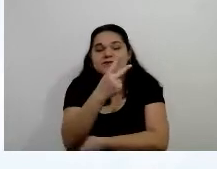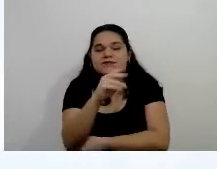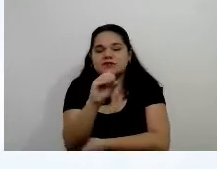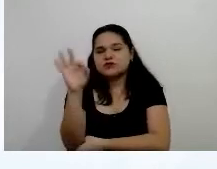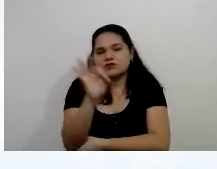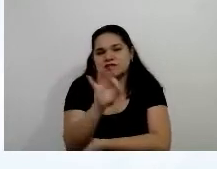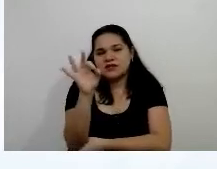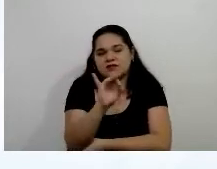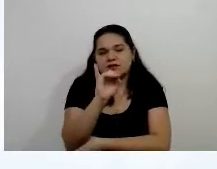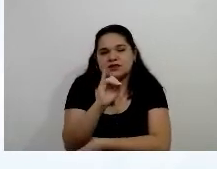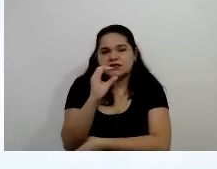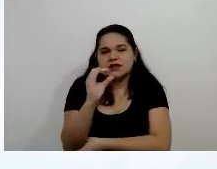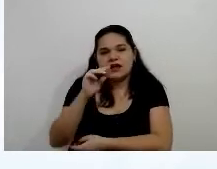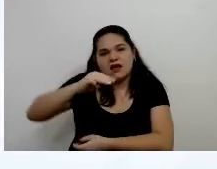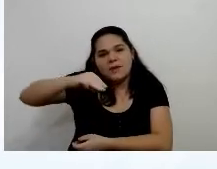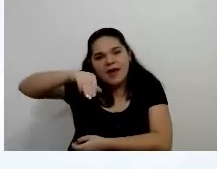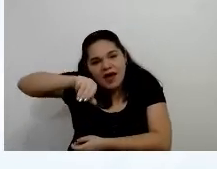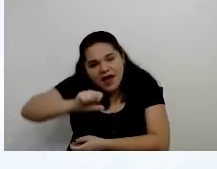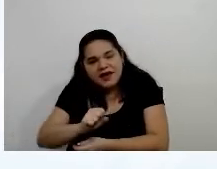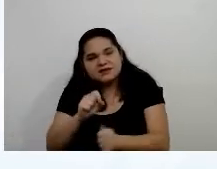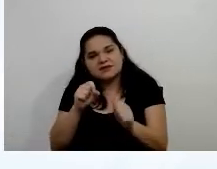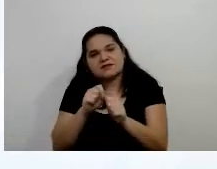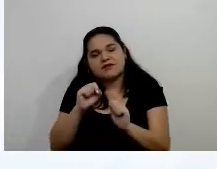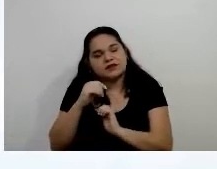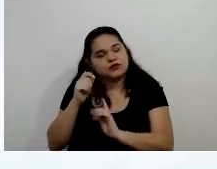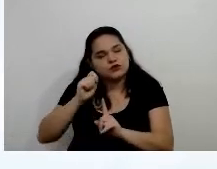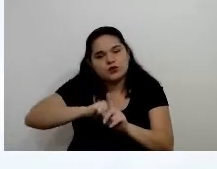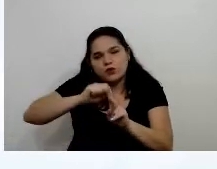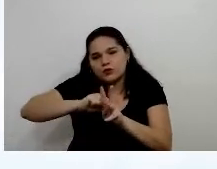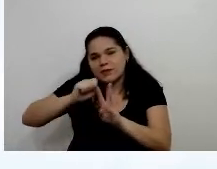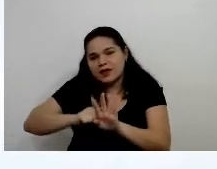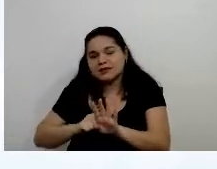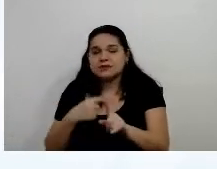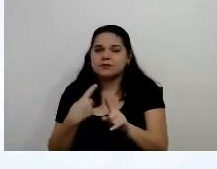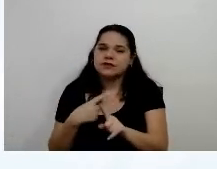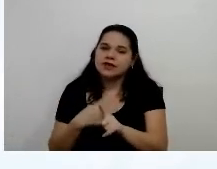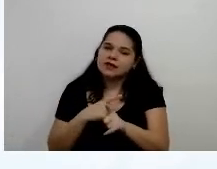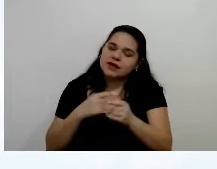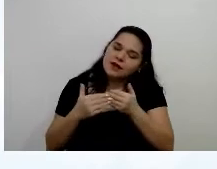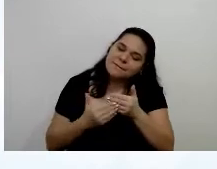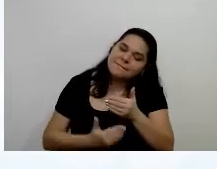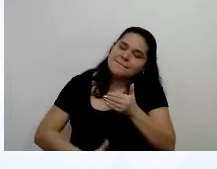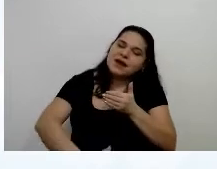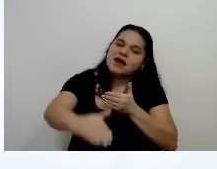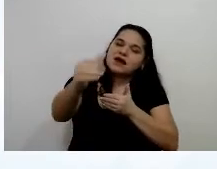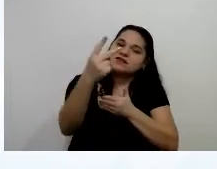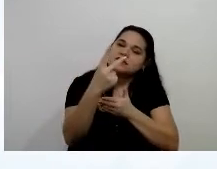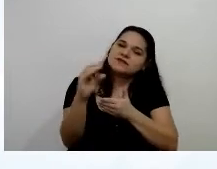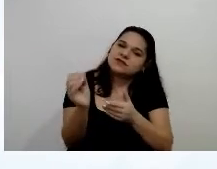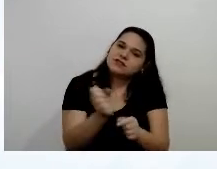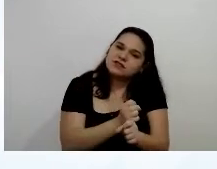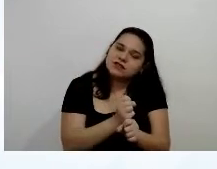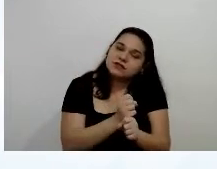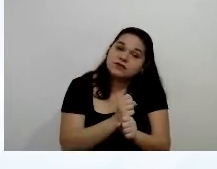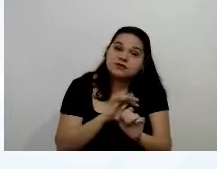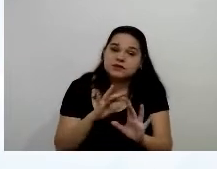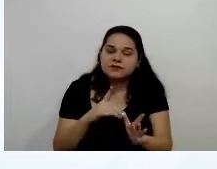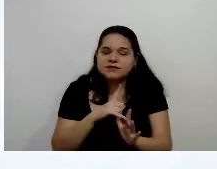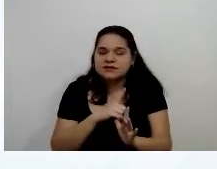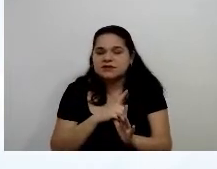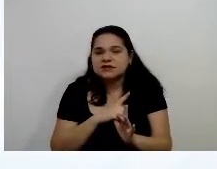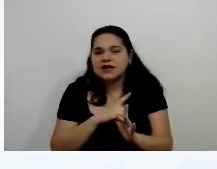que ela gera todo mês, porque tem uma dilação de prazo de 20 anos. Então, existe uma